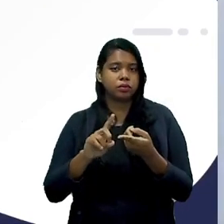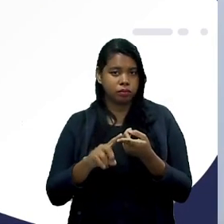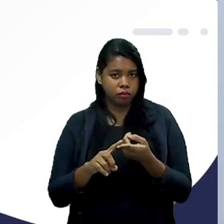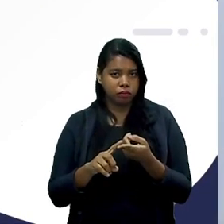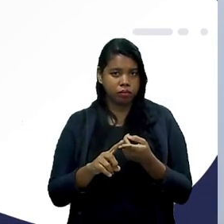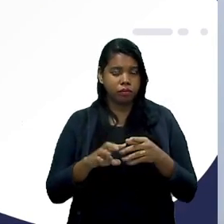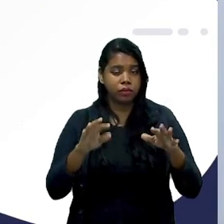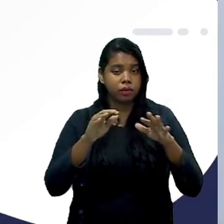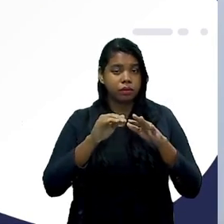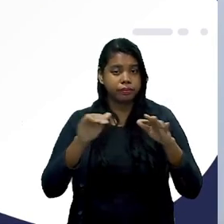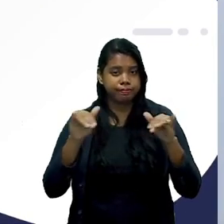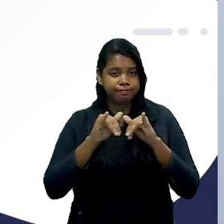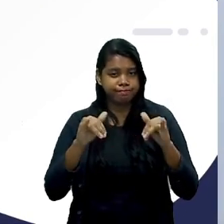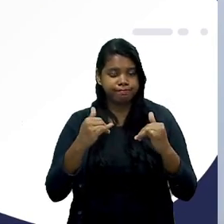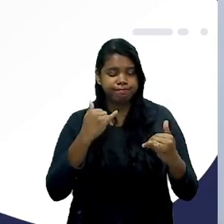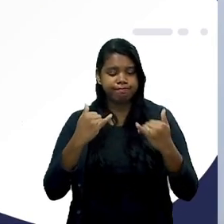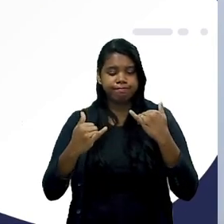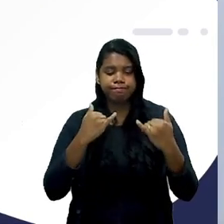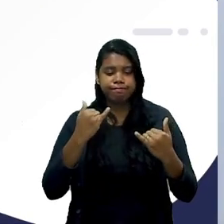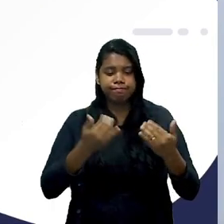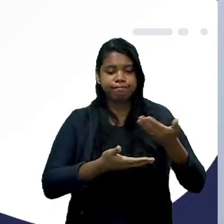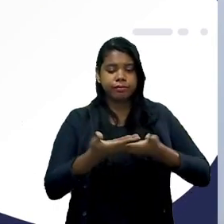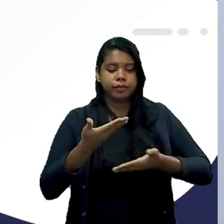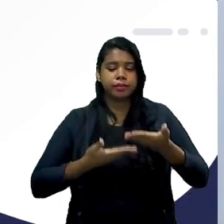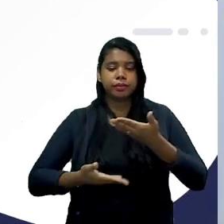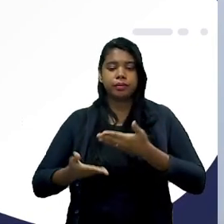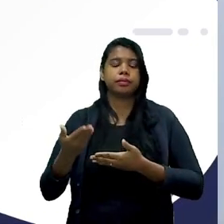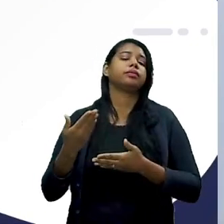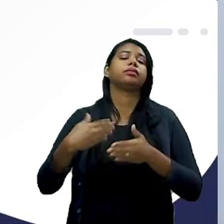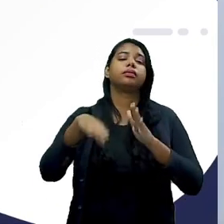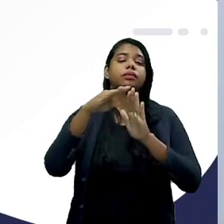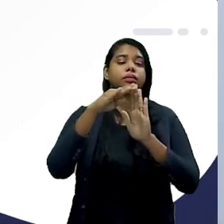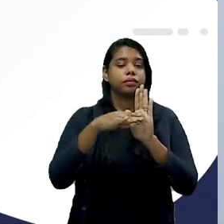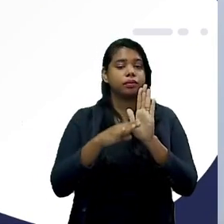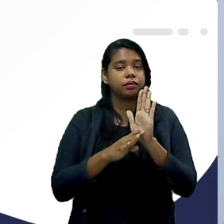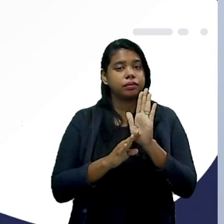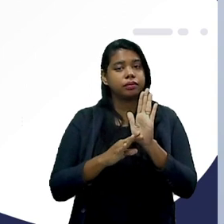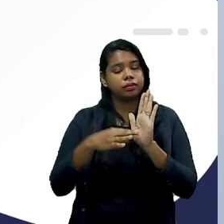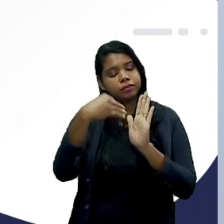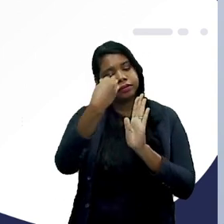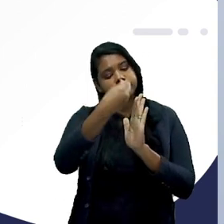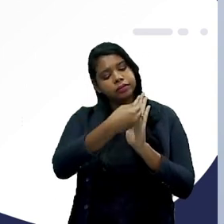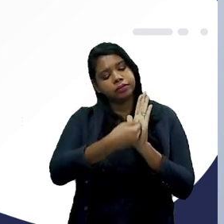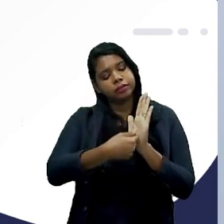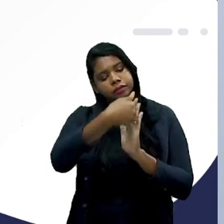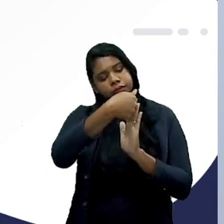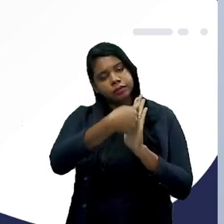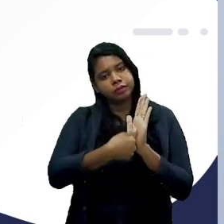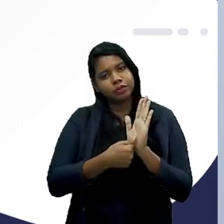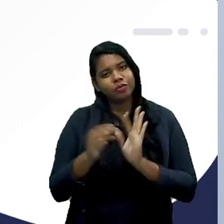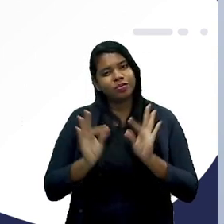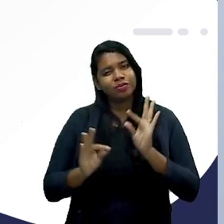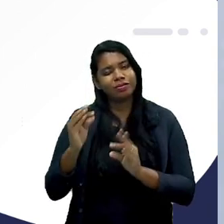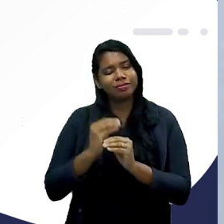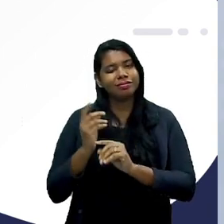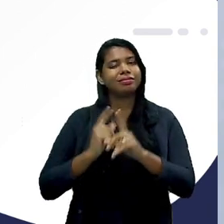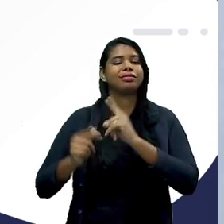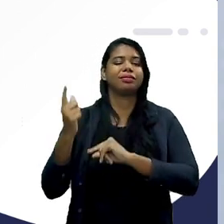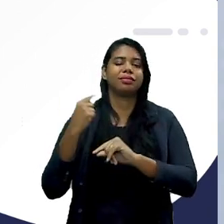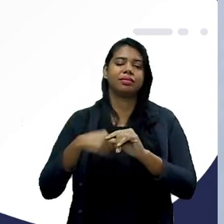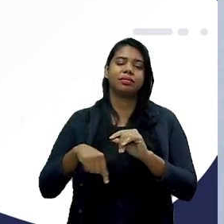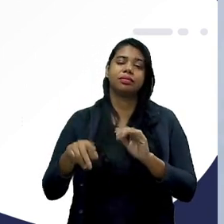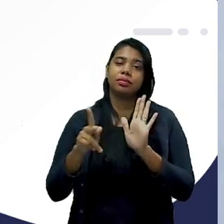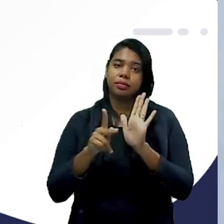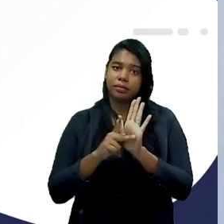dessas informações irão contribuir para que ele possa planejar e acompanhar a situação econômica e financeira da